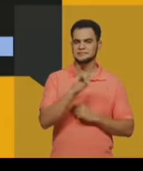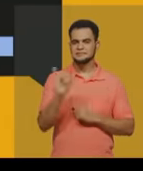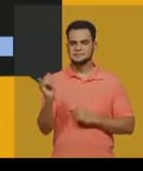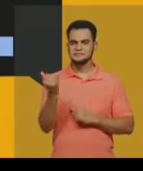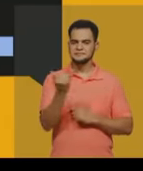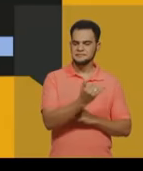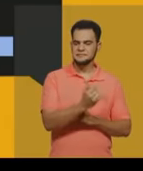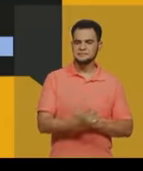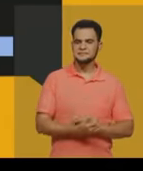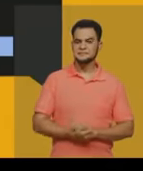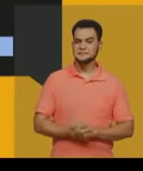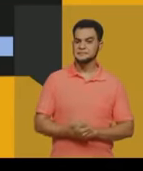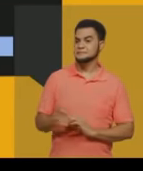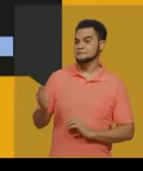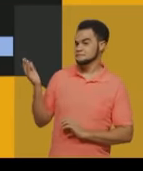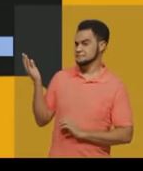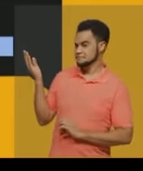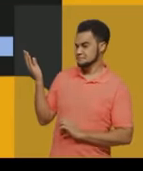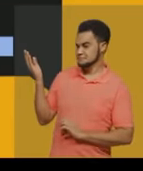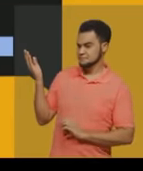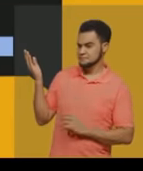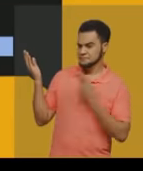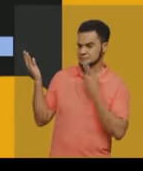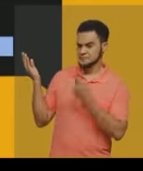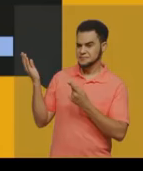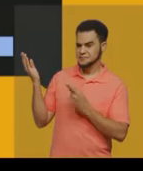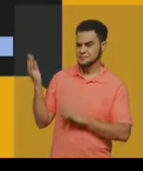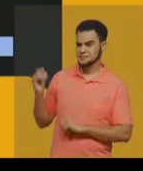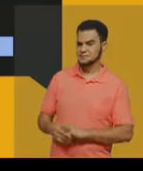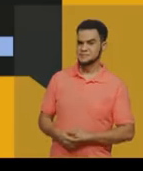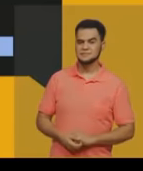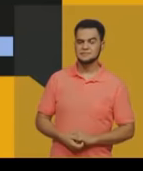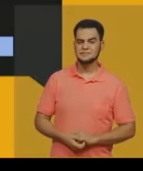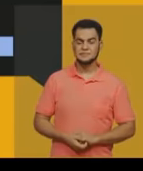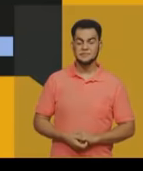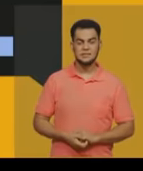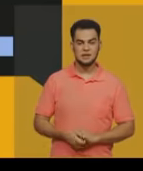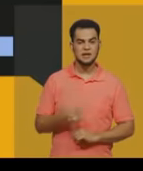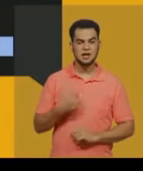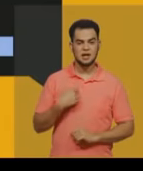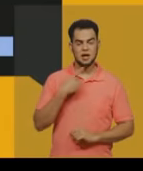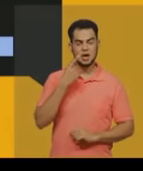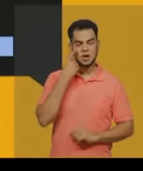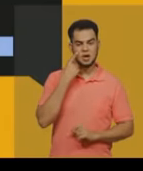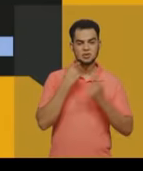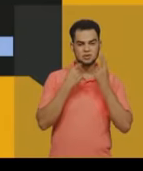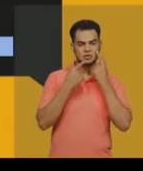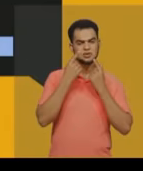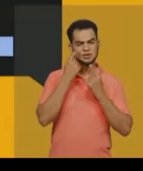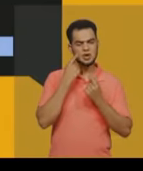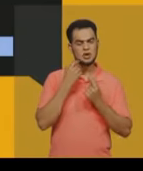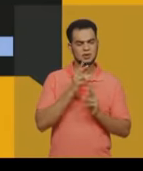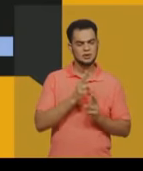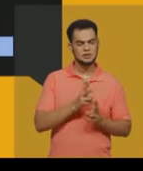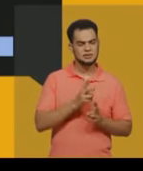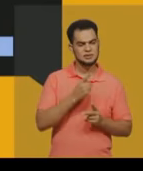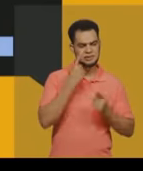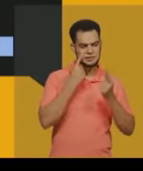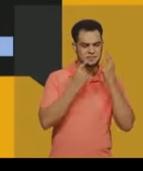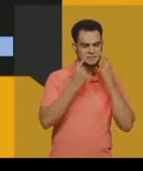boy, disse o menino. I often cry. Eu choro muito, muito frequentemente.